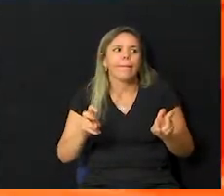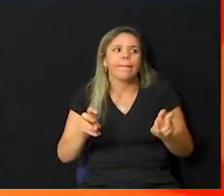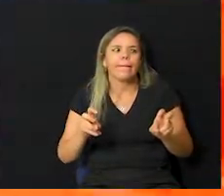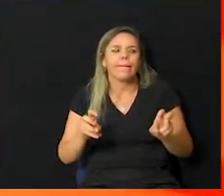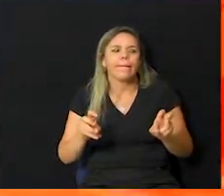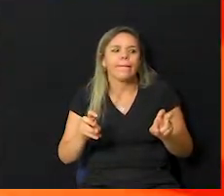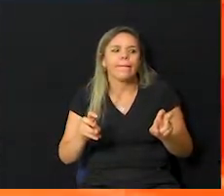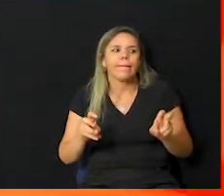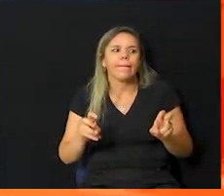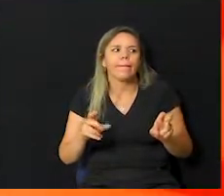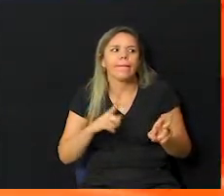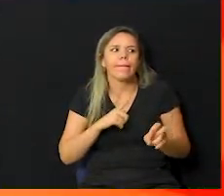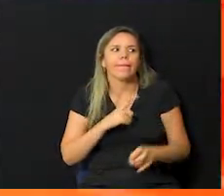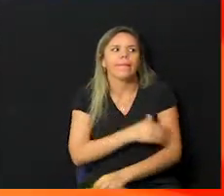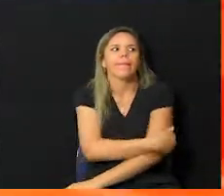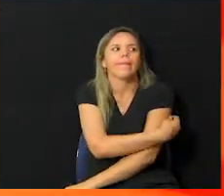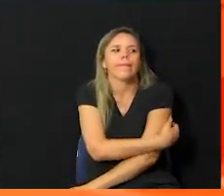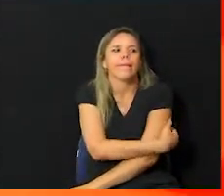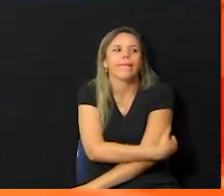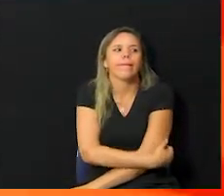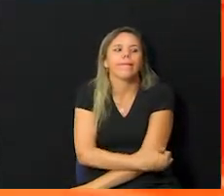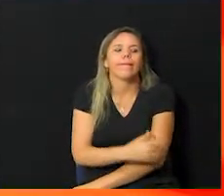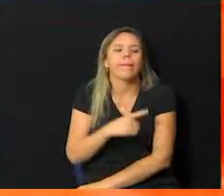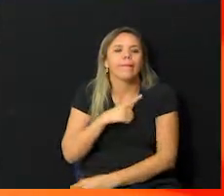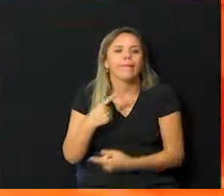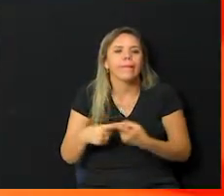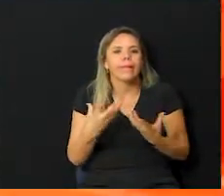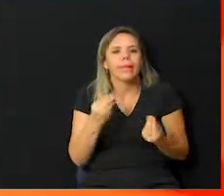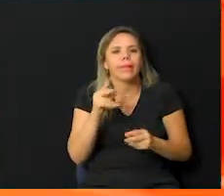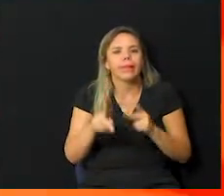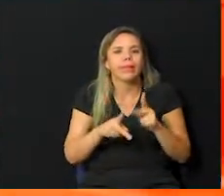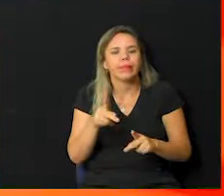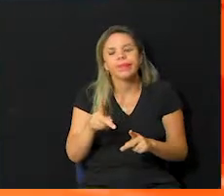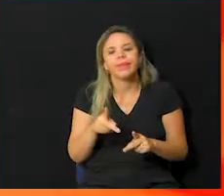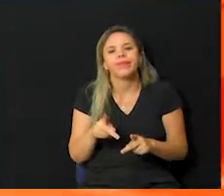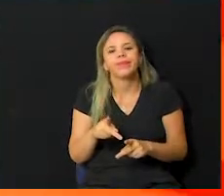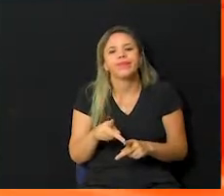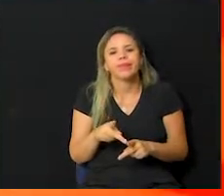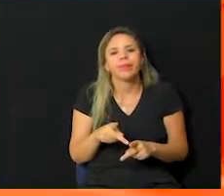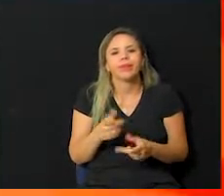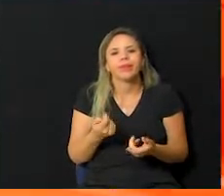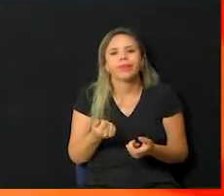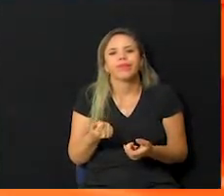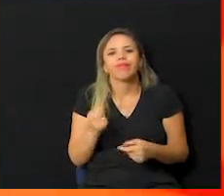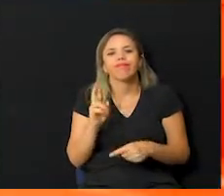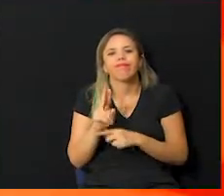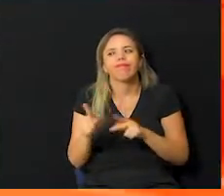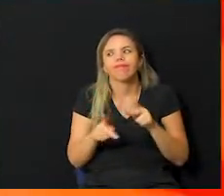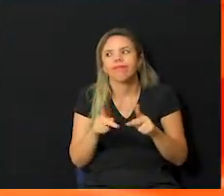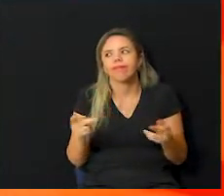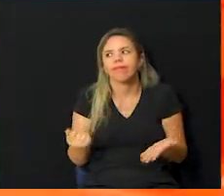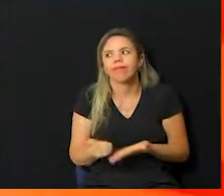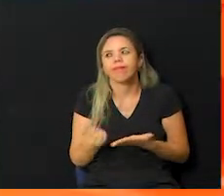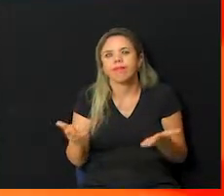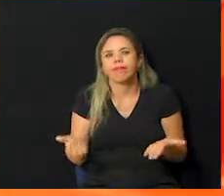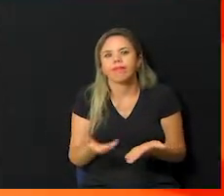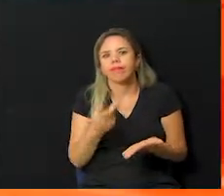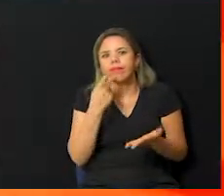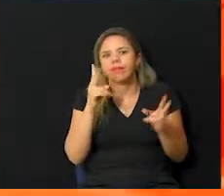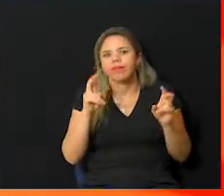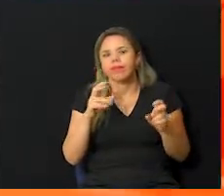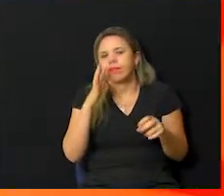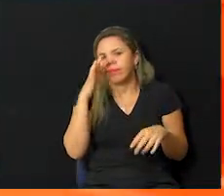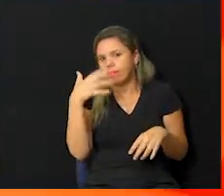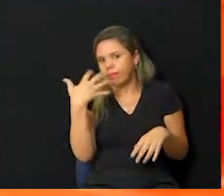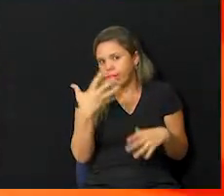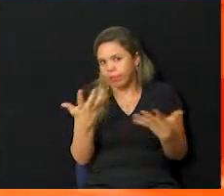assunto e ter essa... Porque muita gente se sente representada, né? A gente tem pouquíssima representatividade quando se